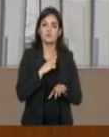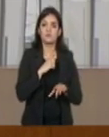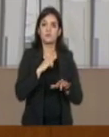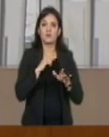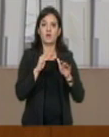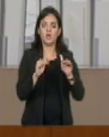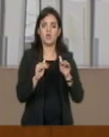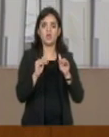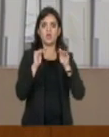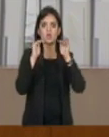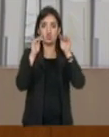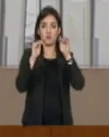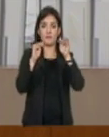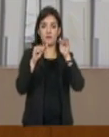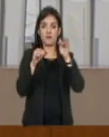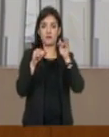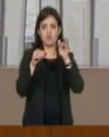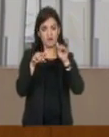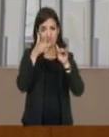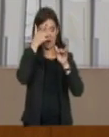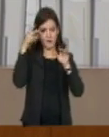soberania do júri,